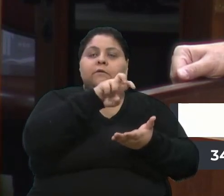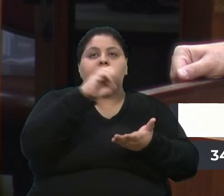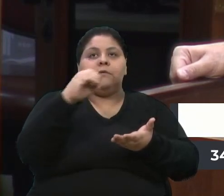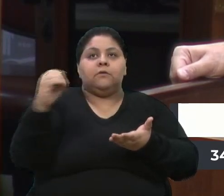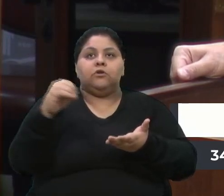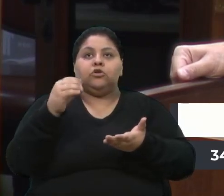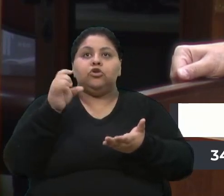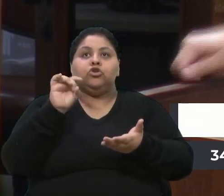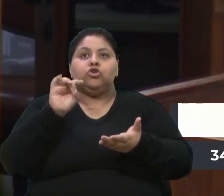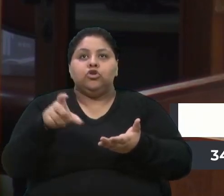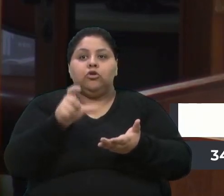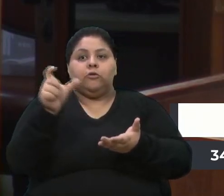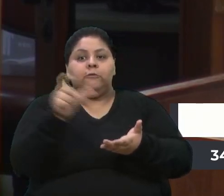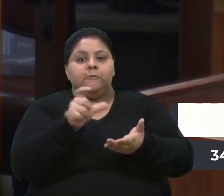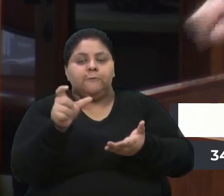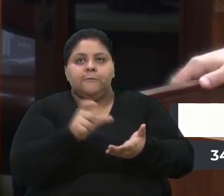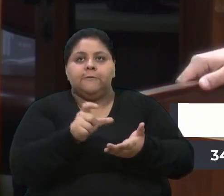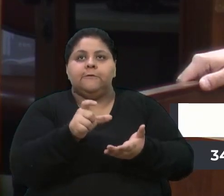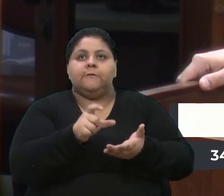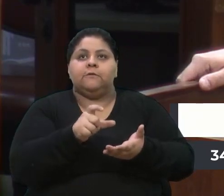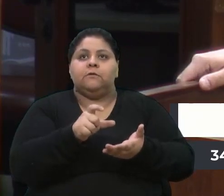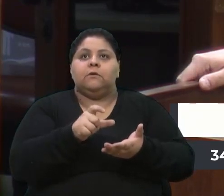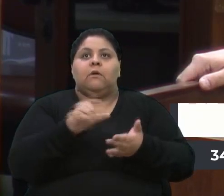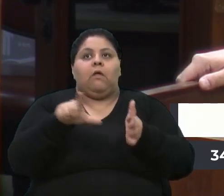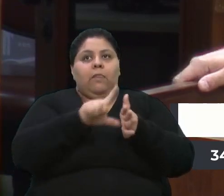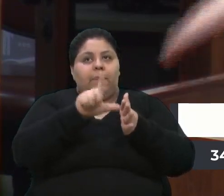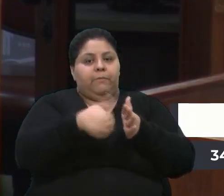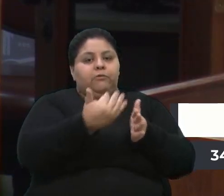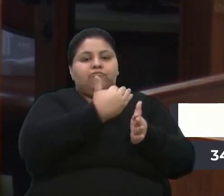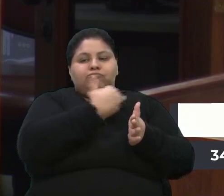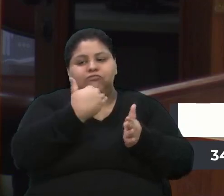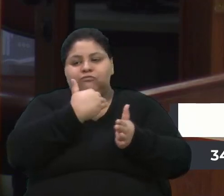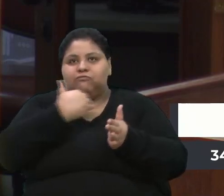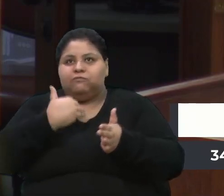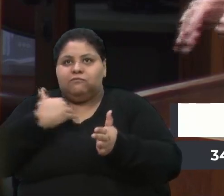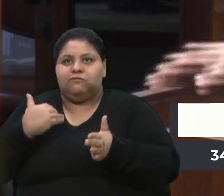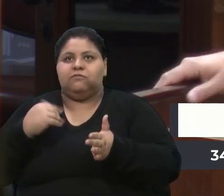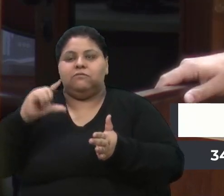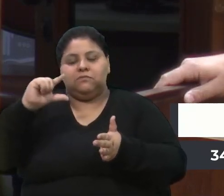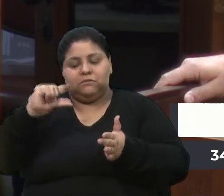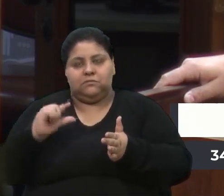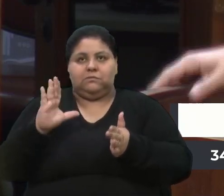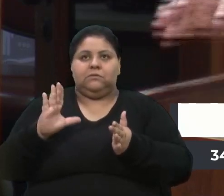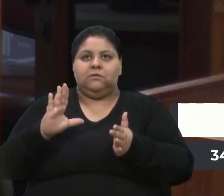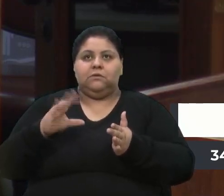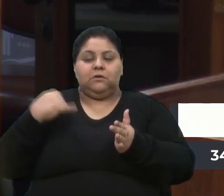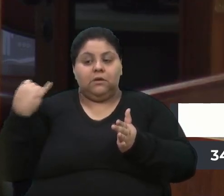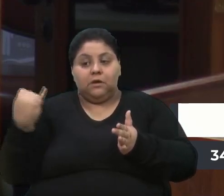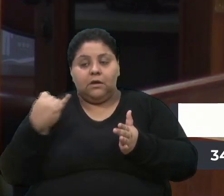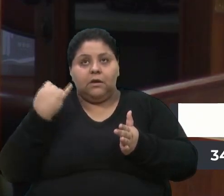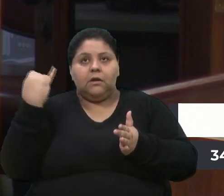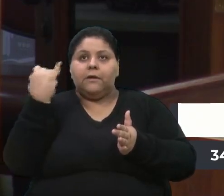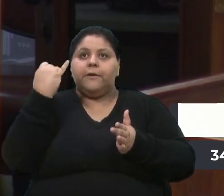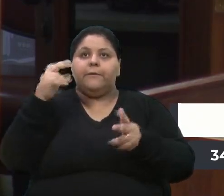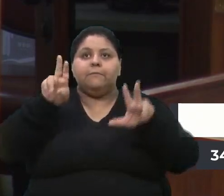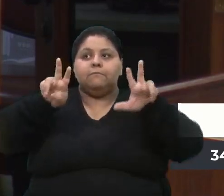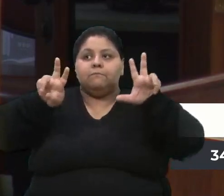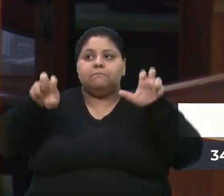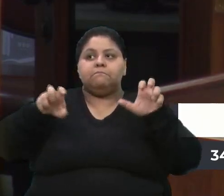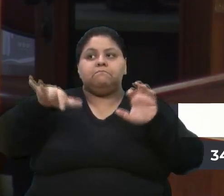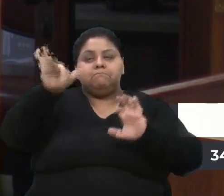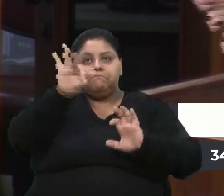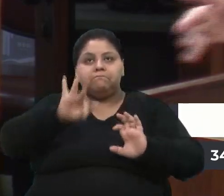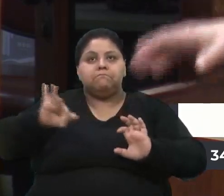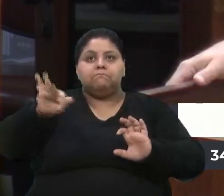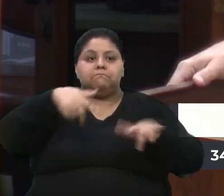de crédito, ele vai matando essa pessoa. Então, importante a teoria e o espaço,